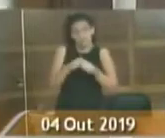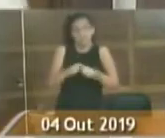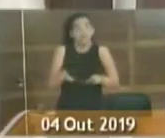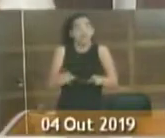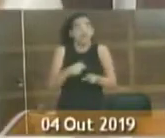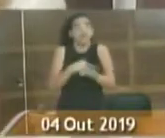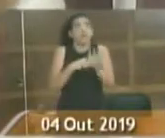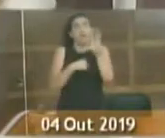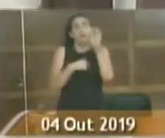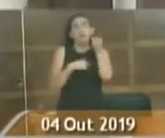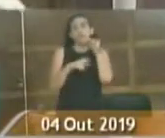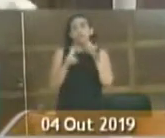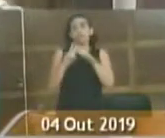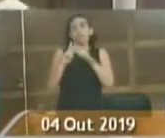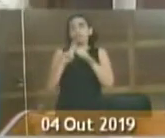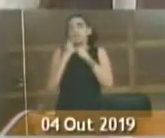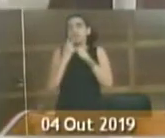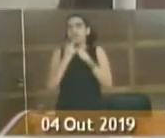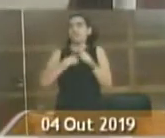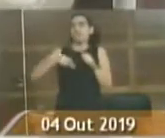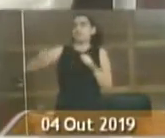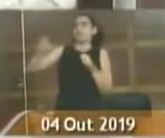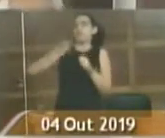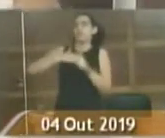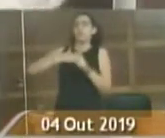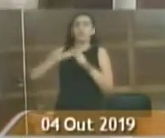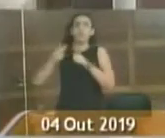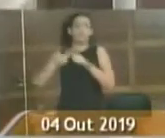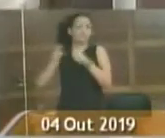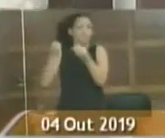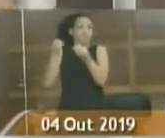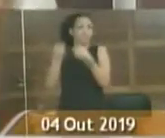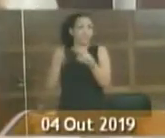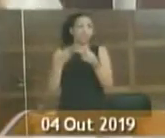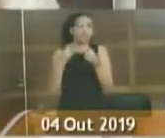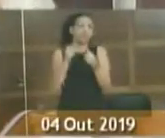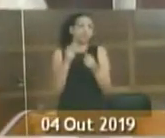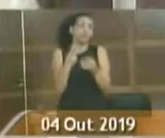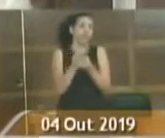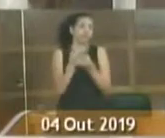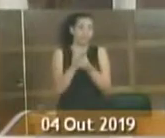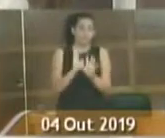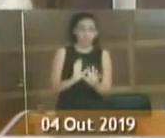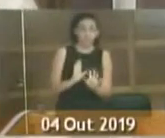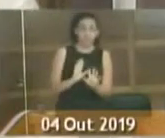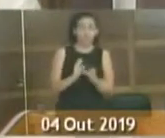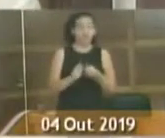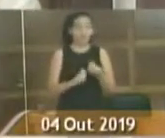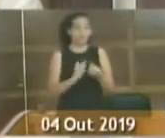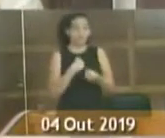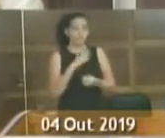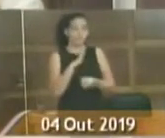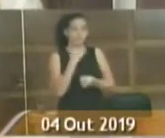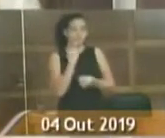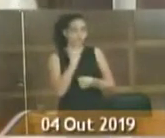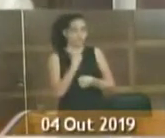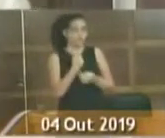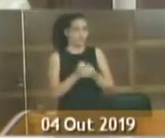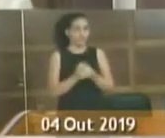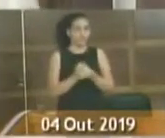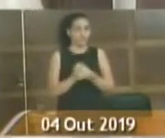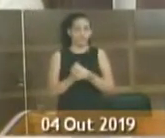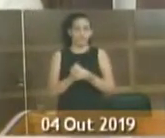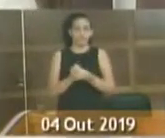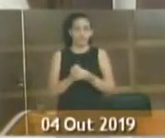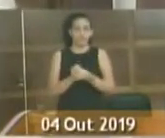ouvi a veterinária lá falando, eu fui lá no outro meu veterinário e ele me explicou tudo errado. Olha só, igual eu falei, o Ministério da Saúde, só um pouquinho, a tia